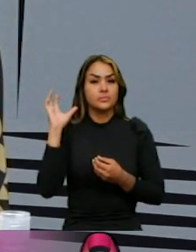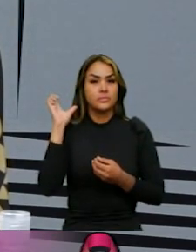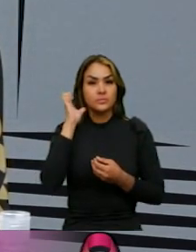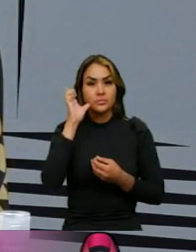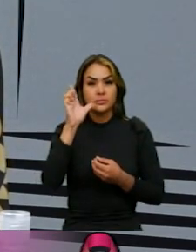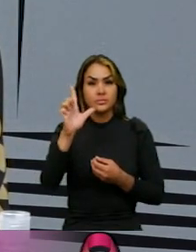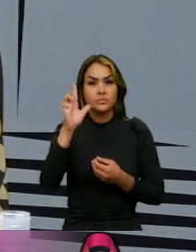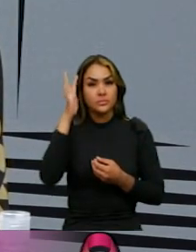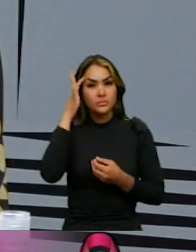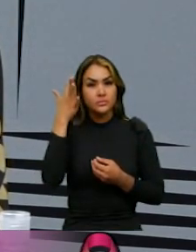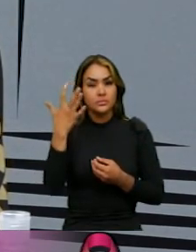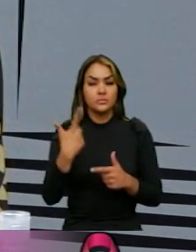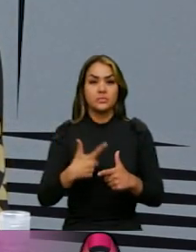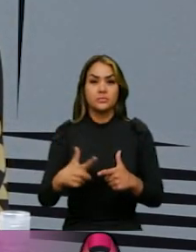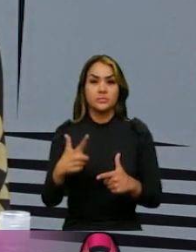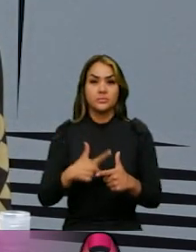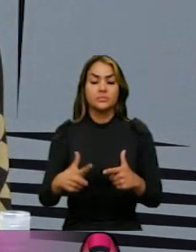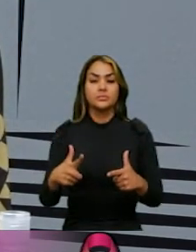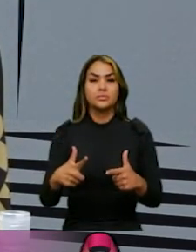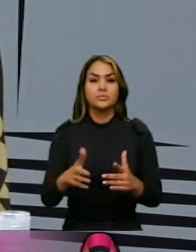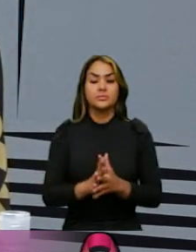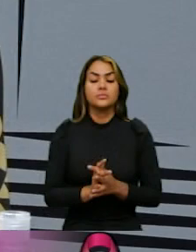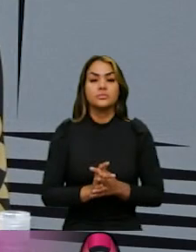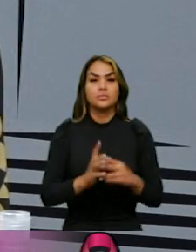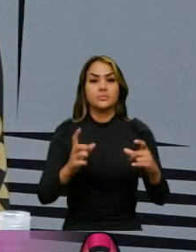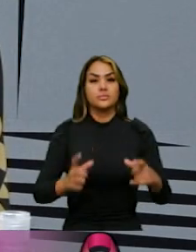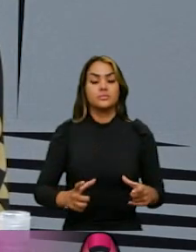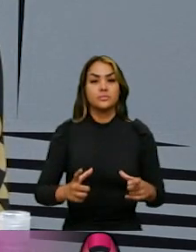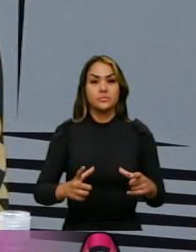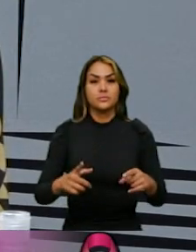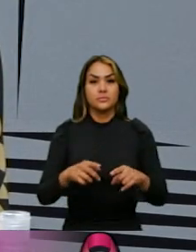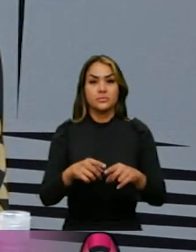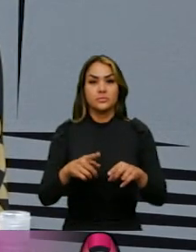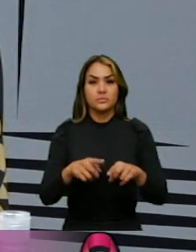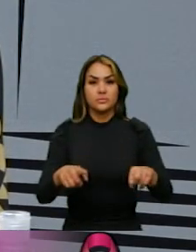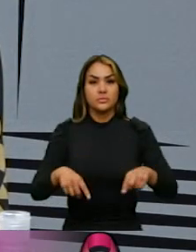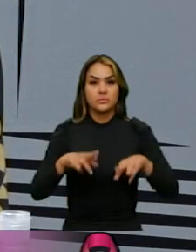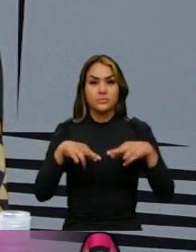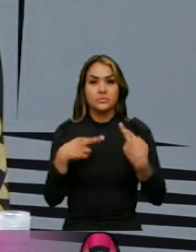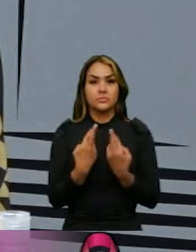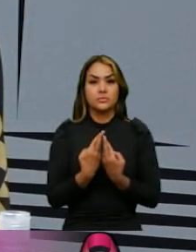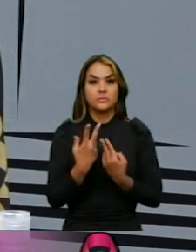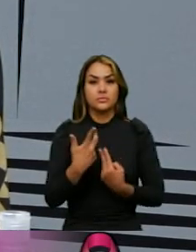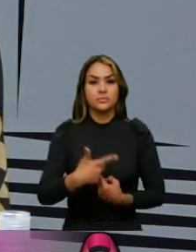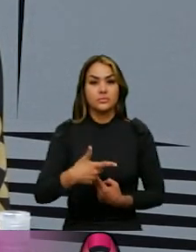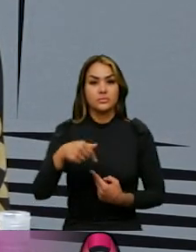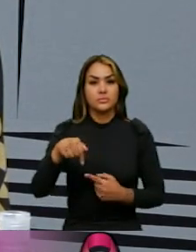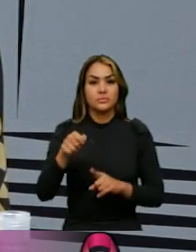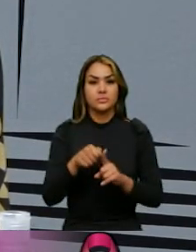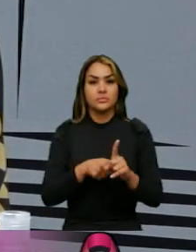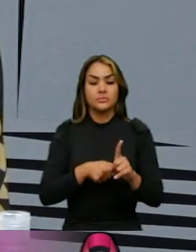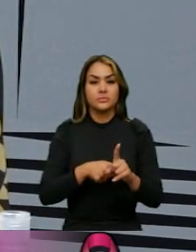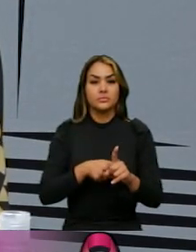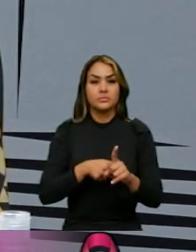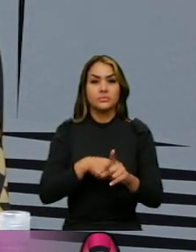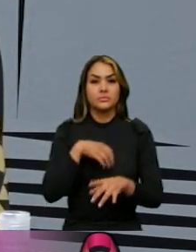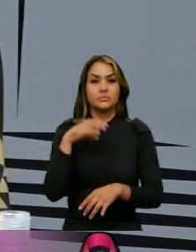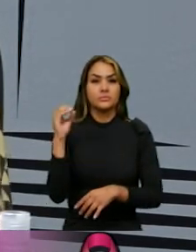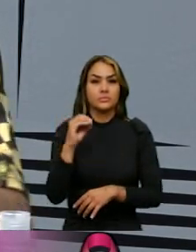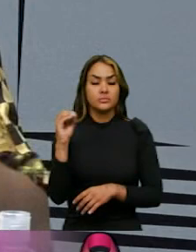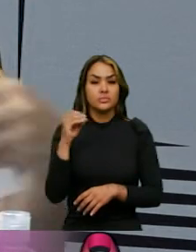às operadoras de telefonia móvel? Sala das Sessões, 27 de outubro de 2023. Nelsinho Bombeiro, vereador